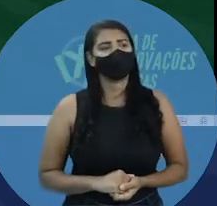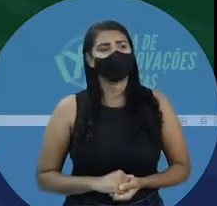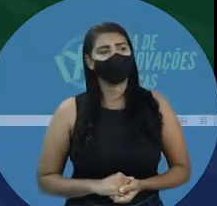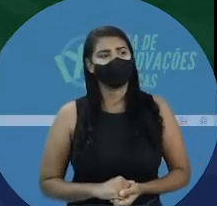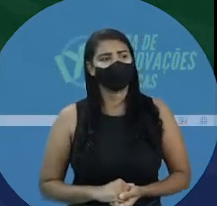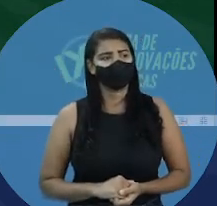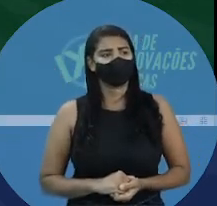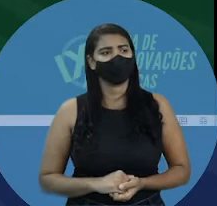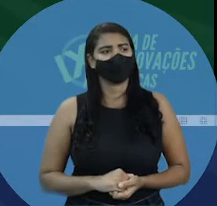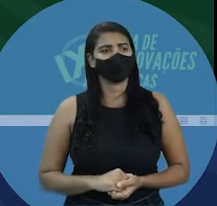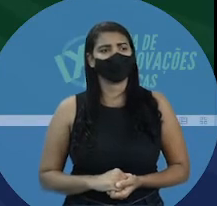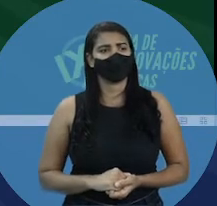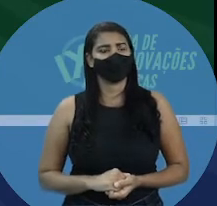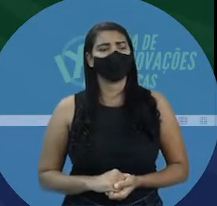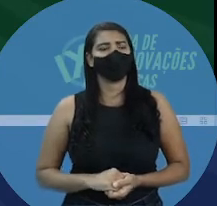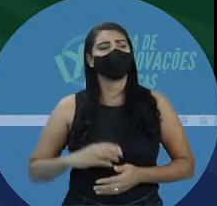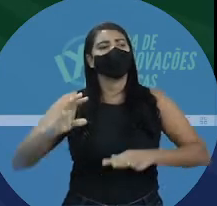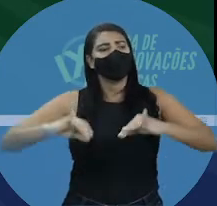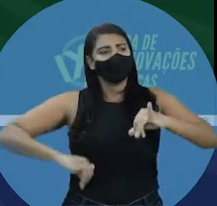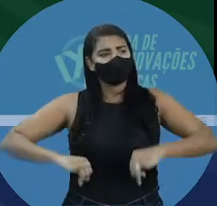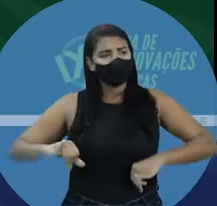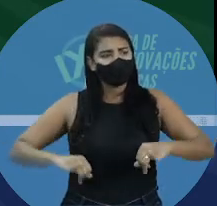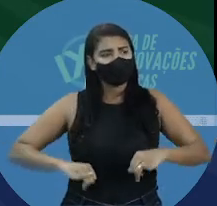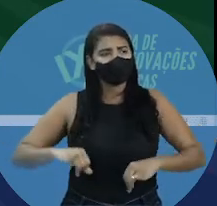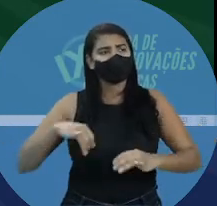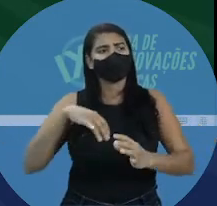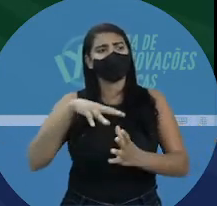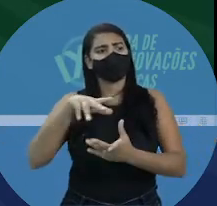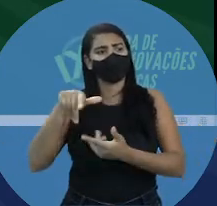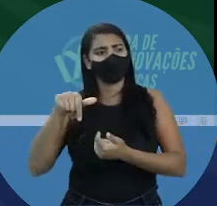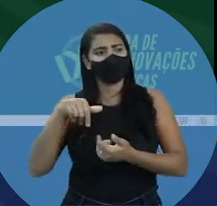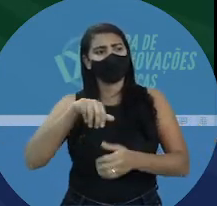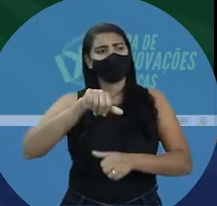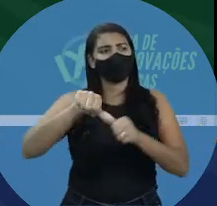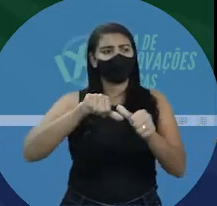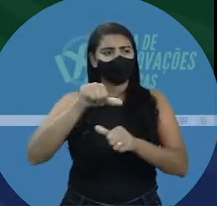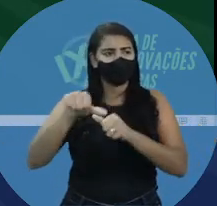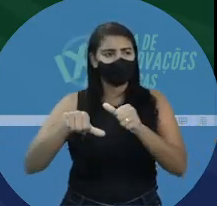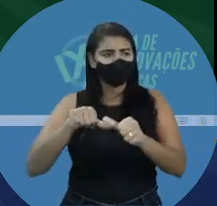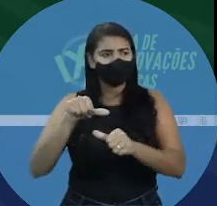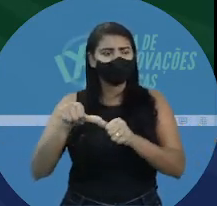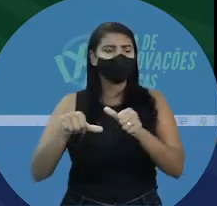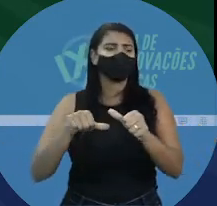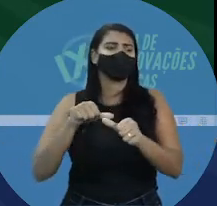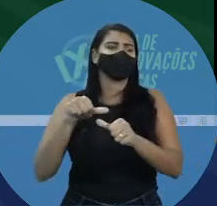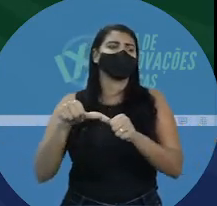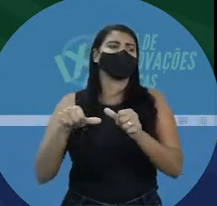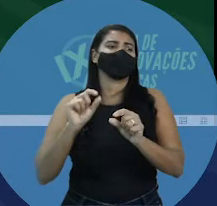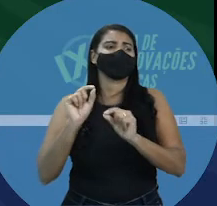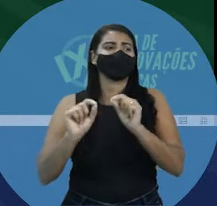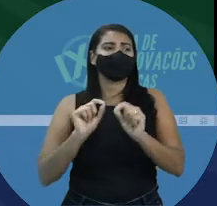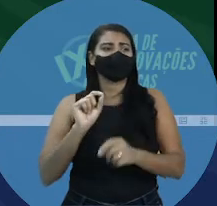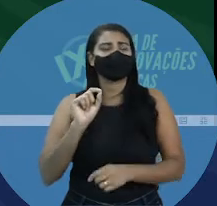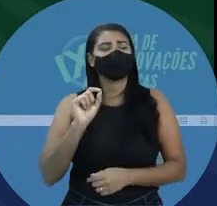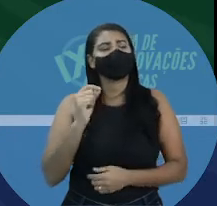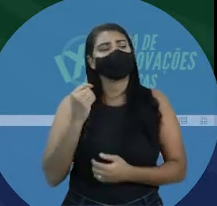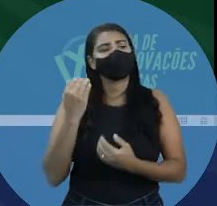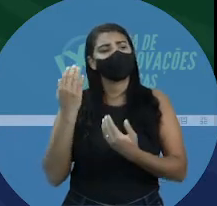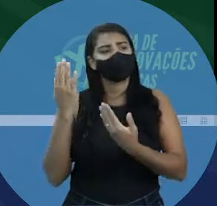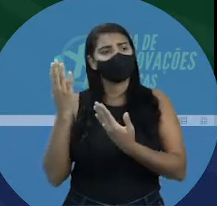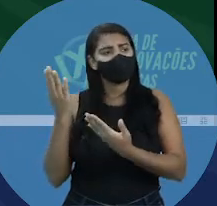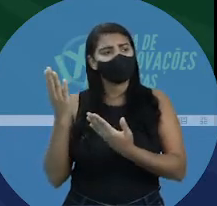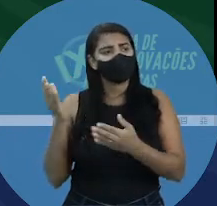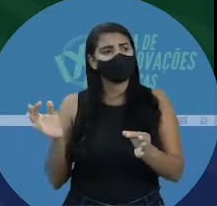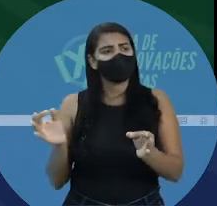o meio ambiente vem sofrendo constantes modificações e transformações essas que